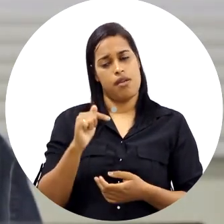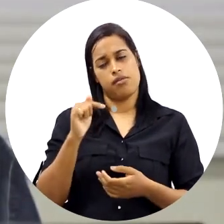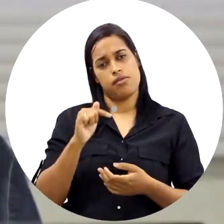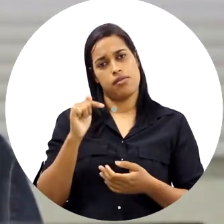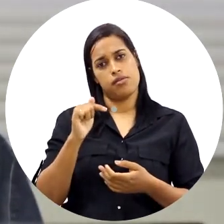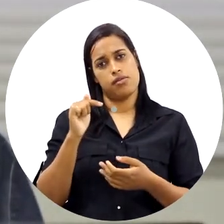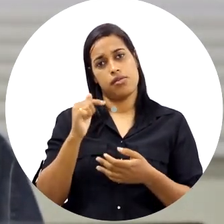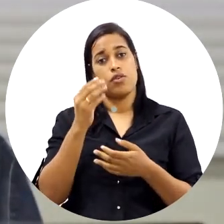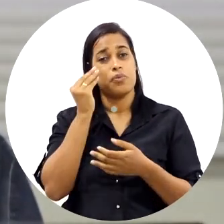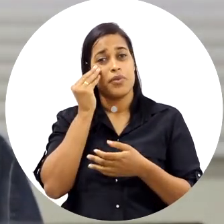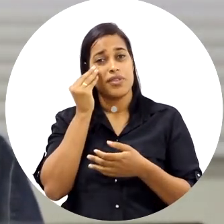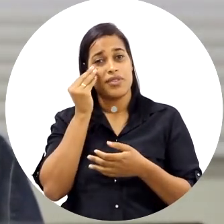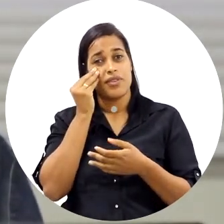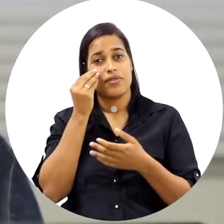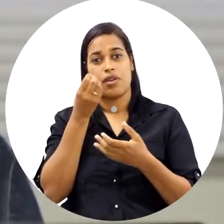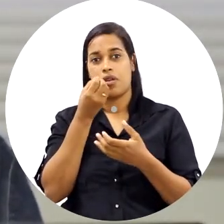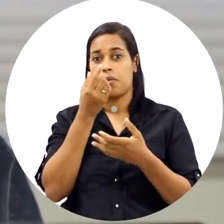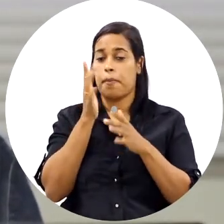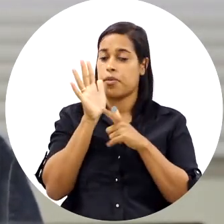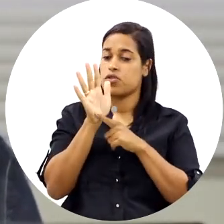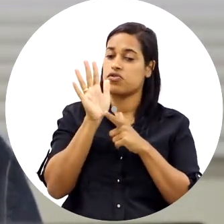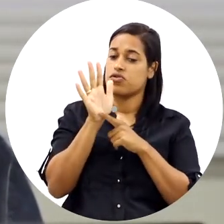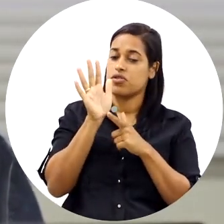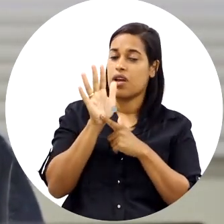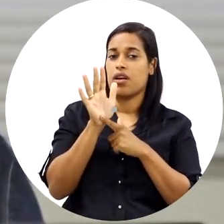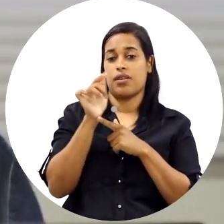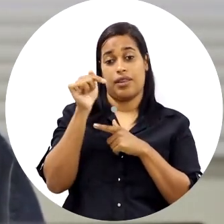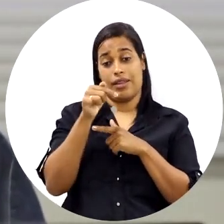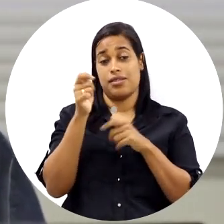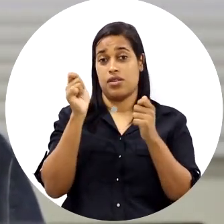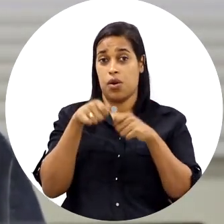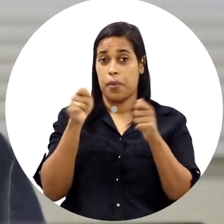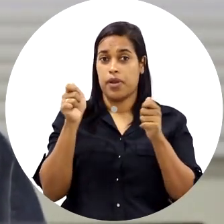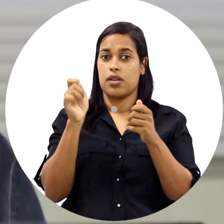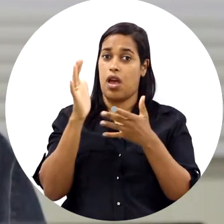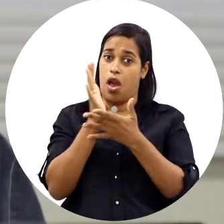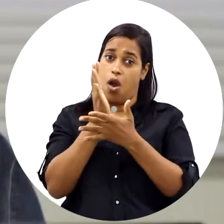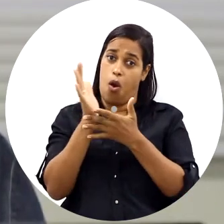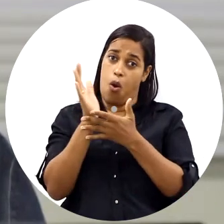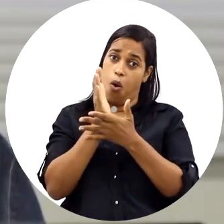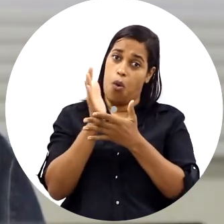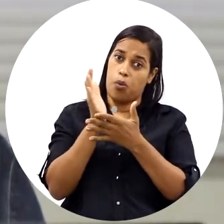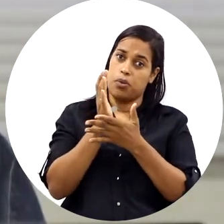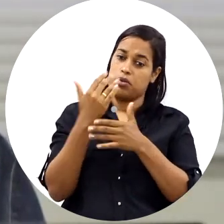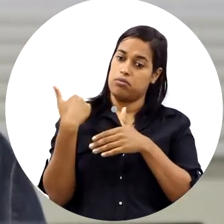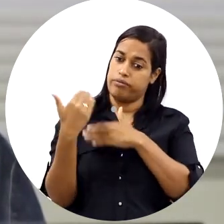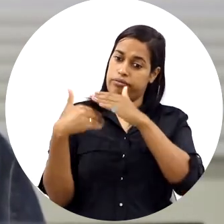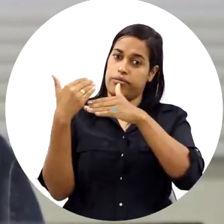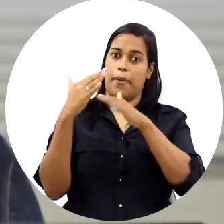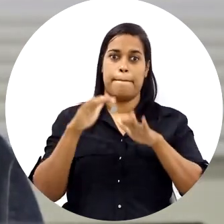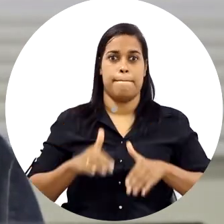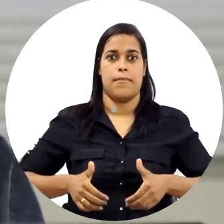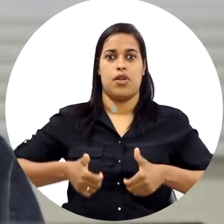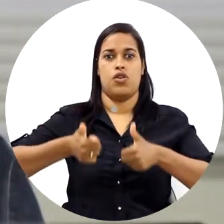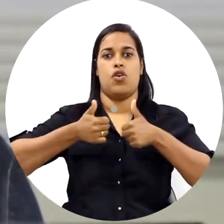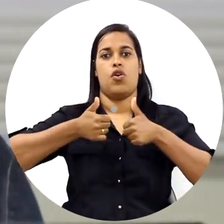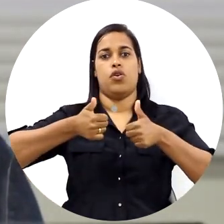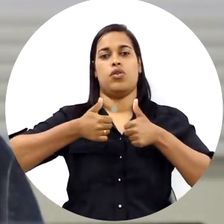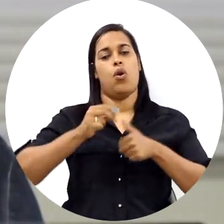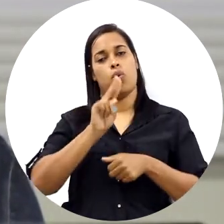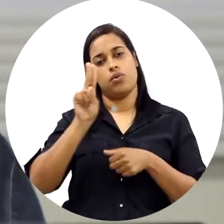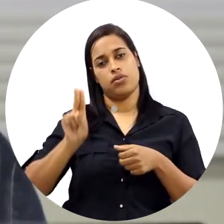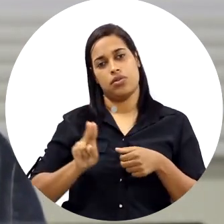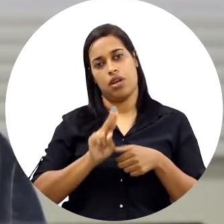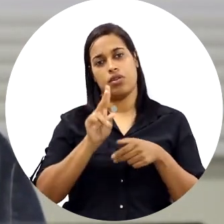as funcionalidades específicas que a gente desejava mostrar para vocês nessa competência. São alguns recursos mais avançados, não, bastante